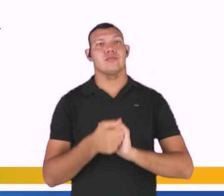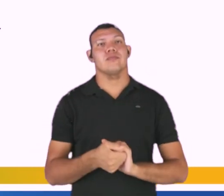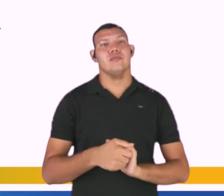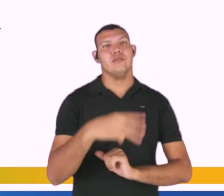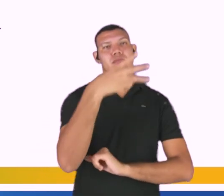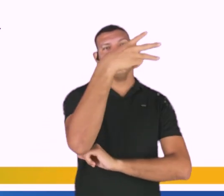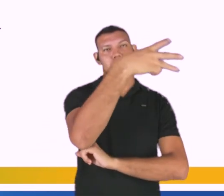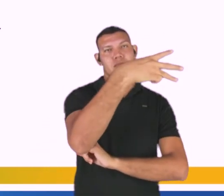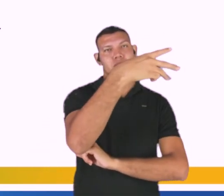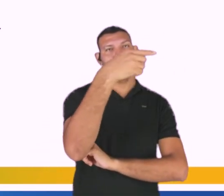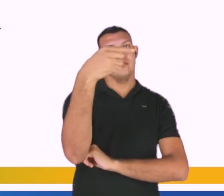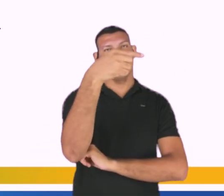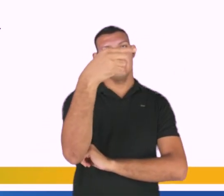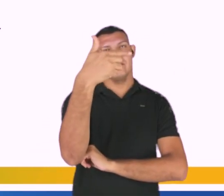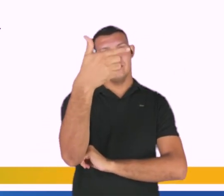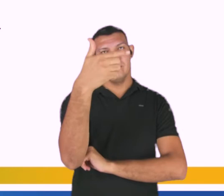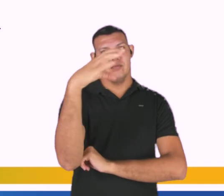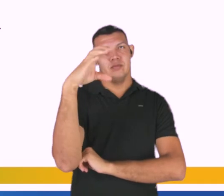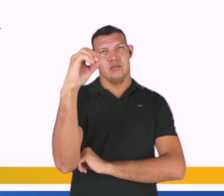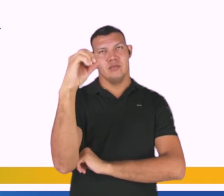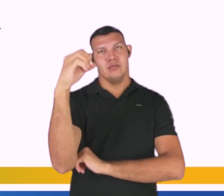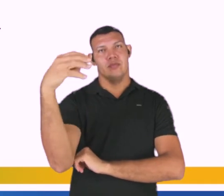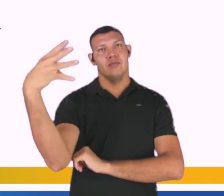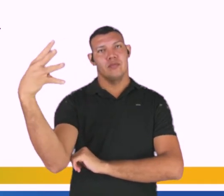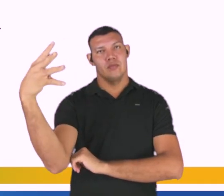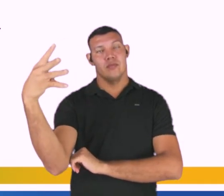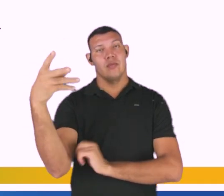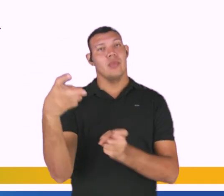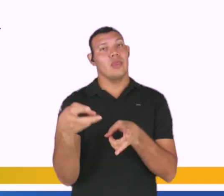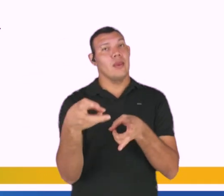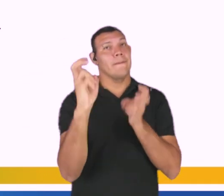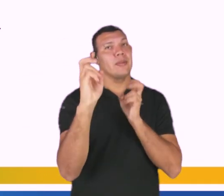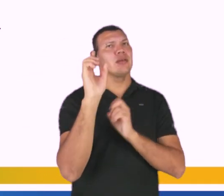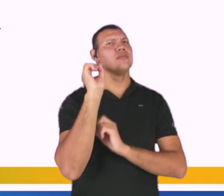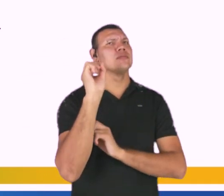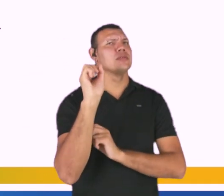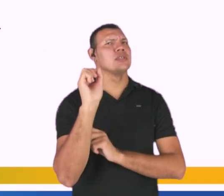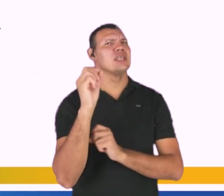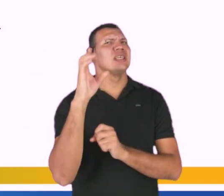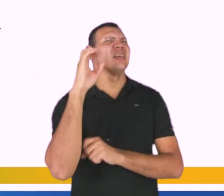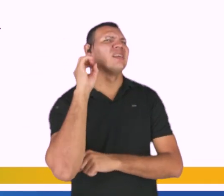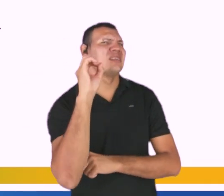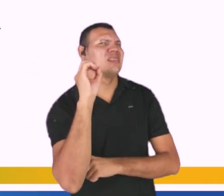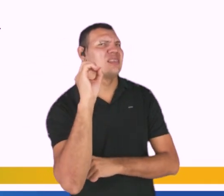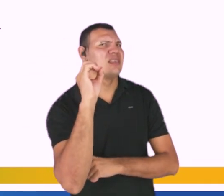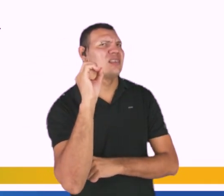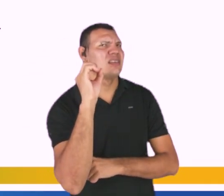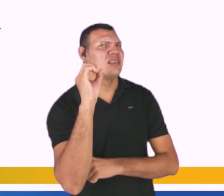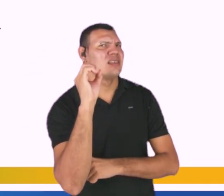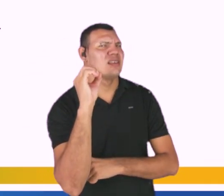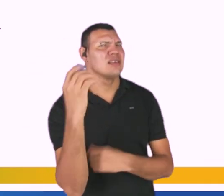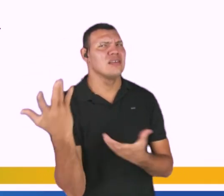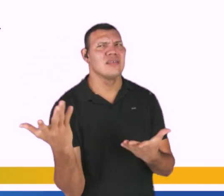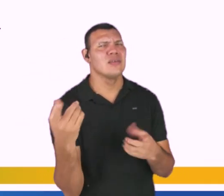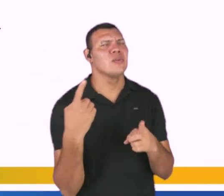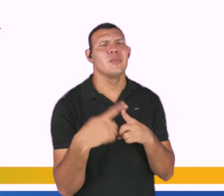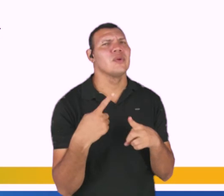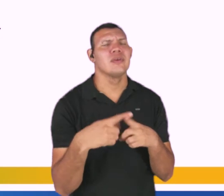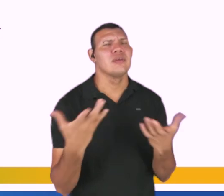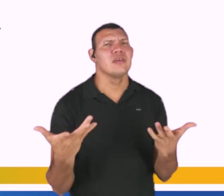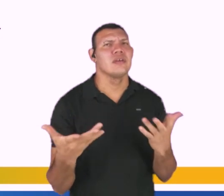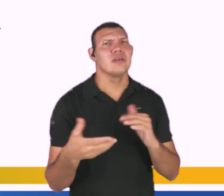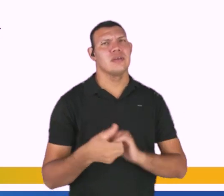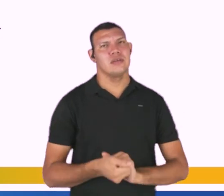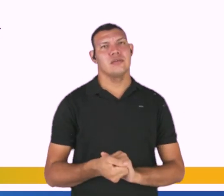20 e o quarto e aí você vai perceber que usaram apareceu gente Vocês poderiam até perguntar